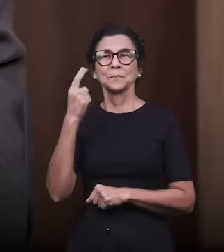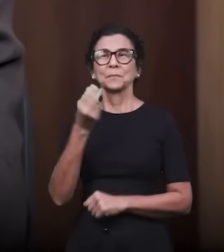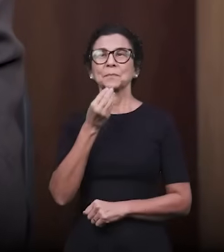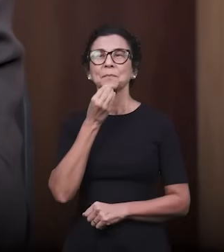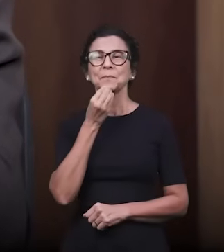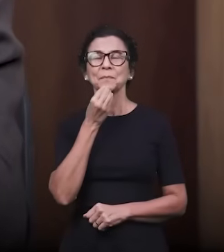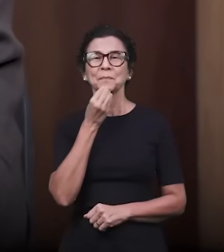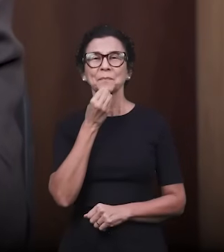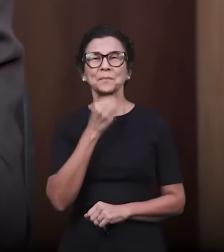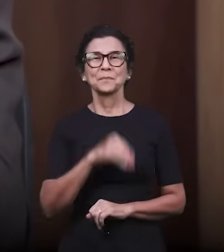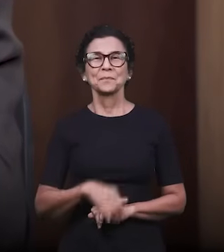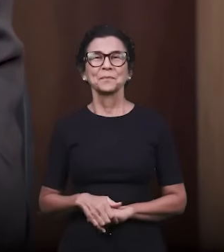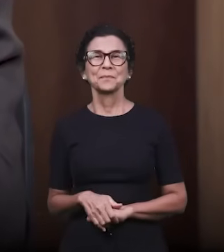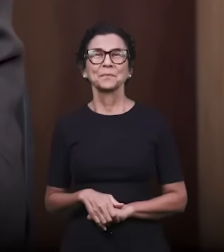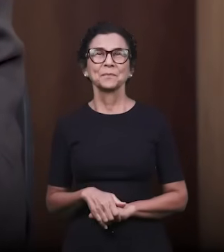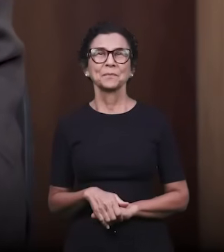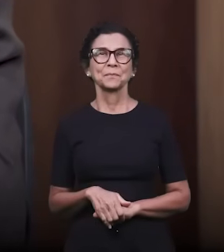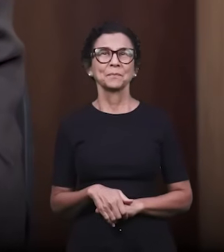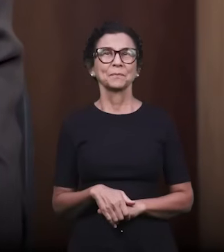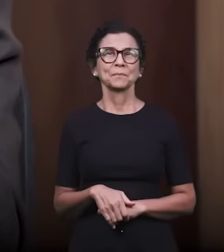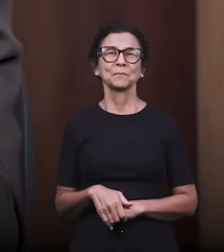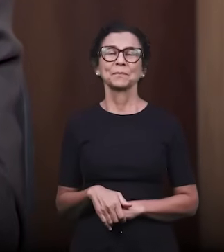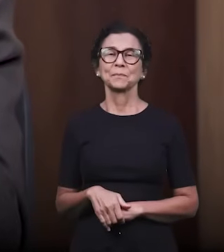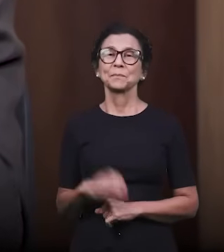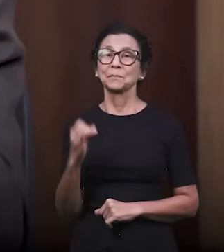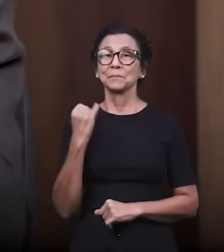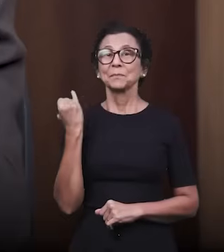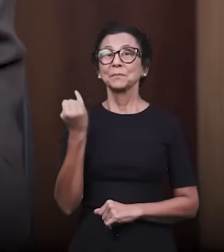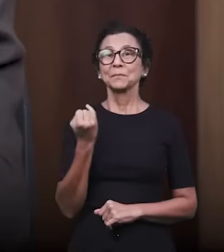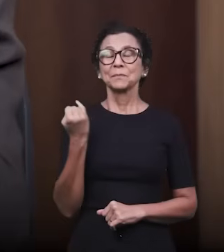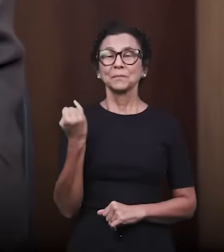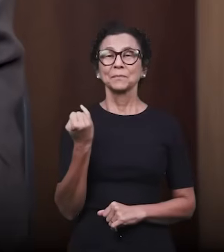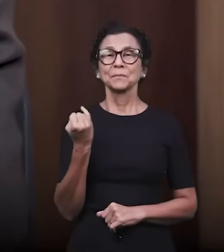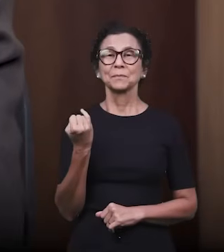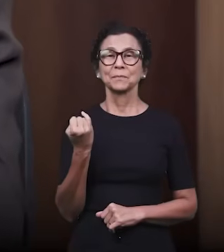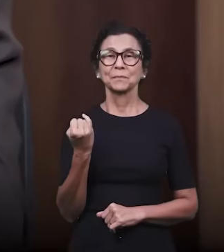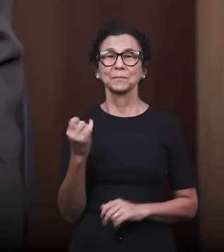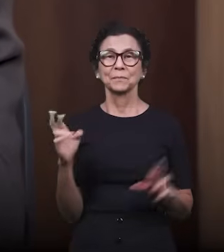na próxima oportunidade para nós darmos continuidade a esse assunto que é de tão grande